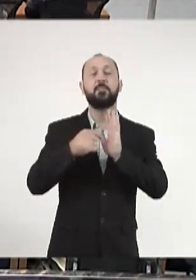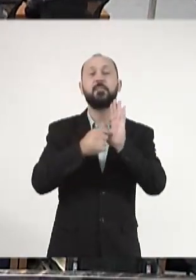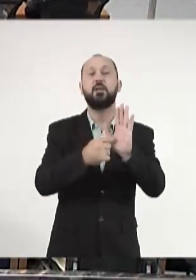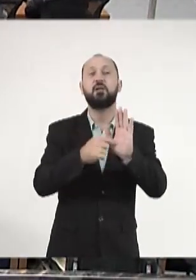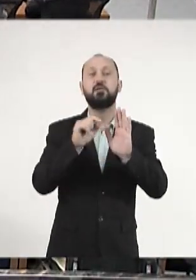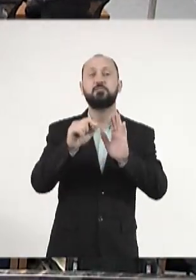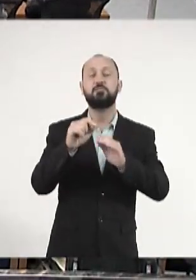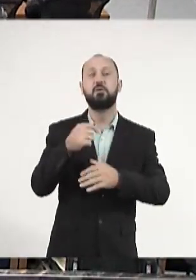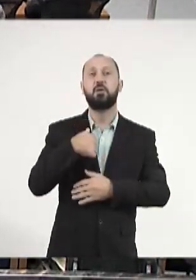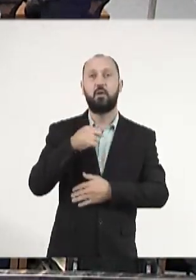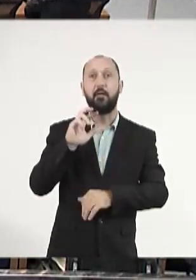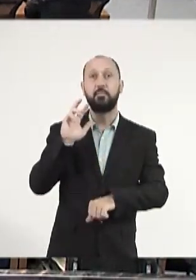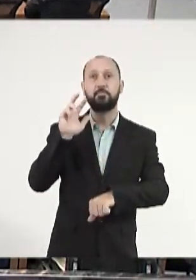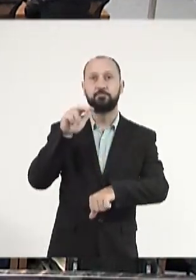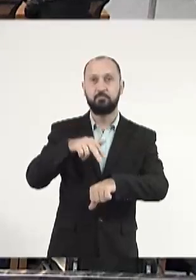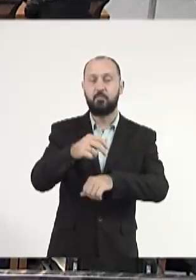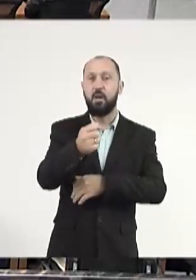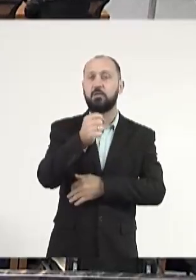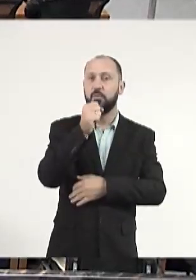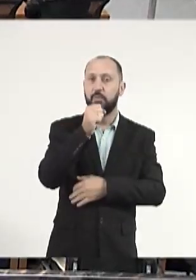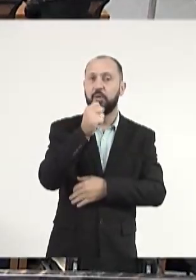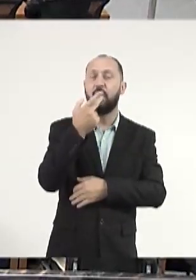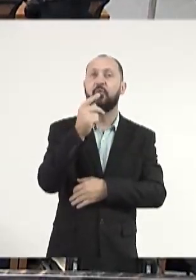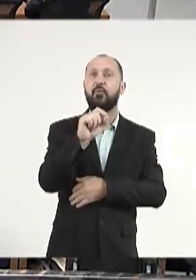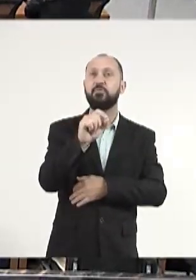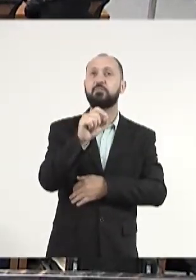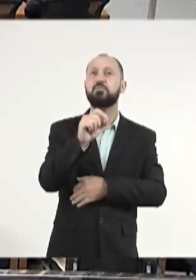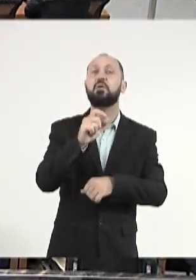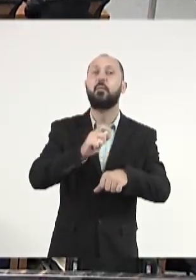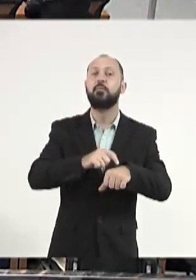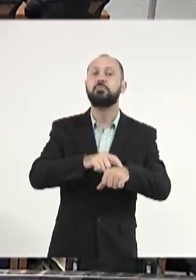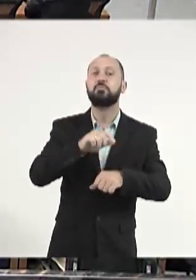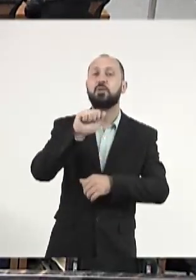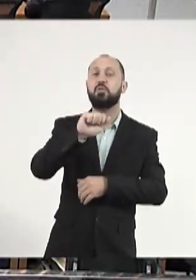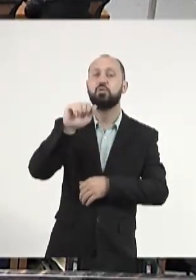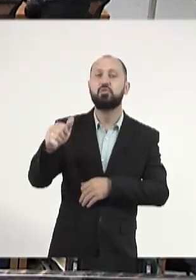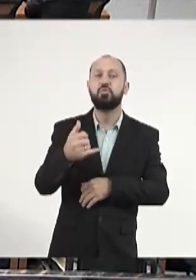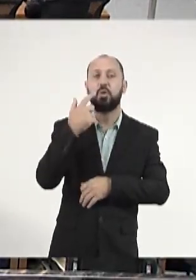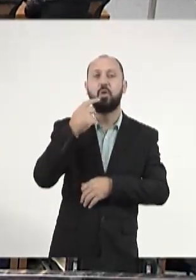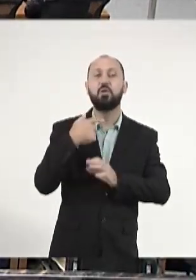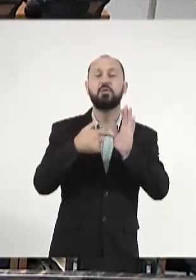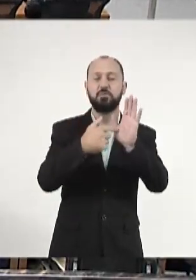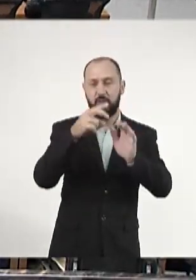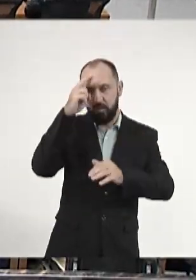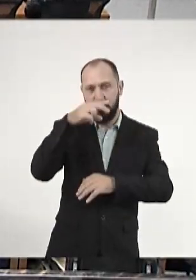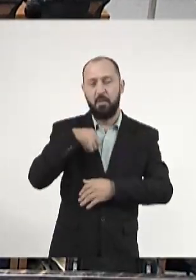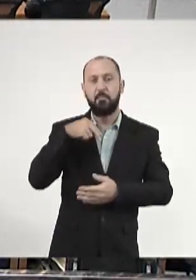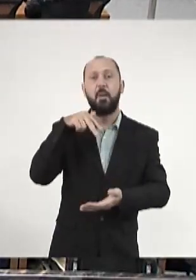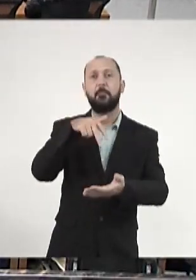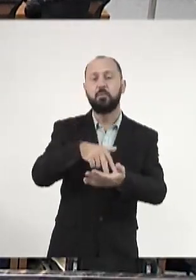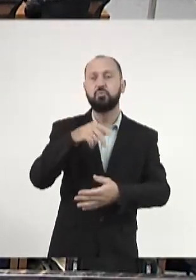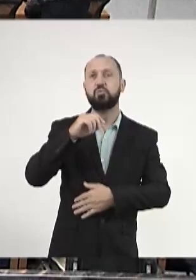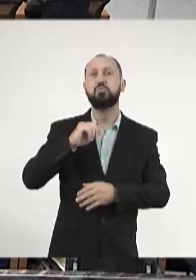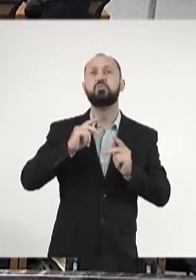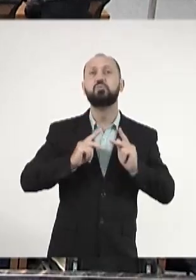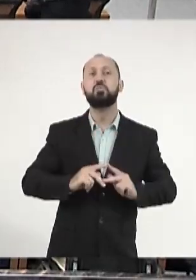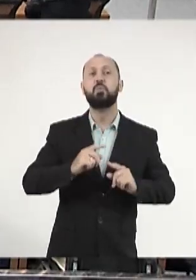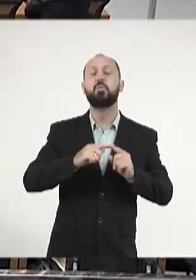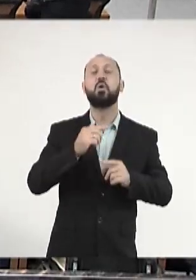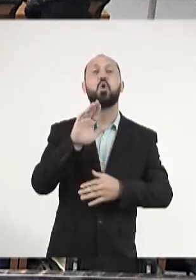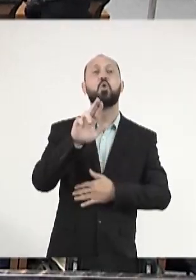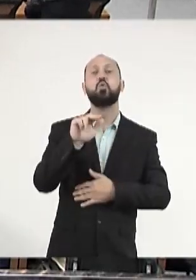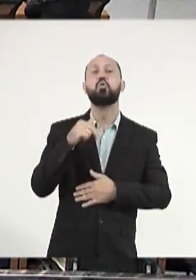colocação. Eu fui até o microfone e falei sobre a situação de Antônio João. Quero aqui reiterar a minha posição, porque em